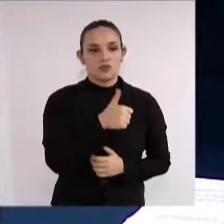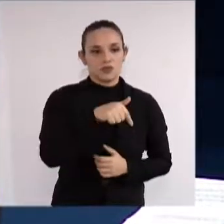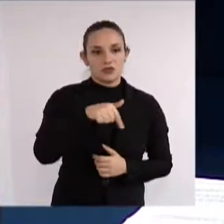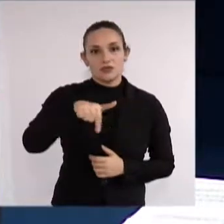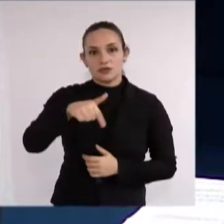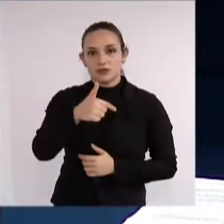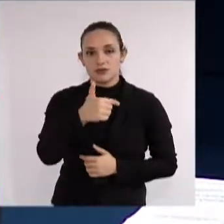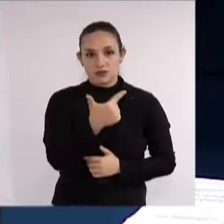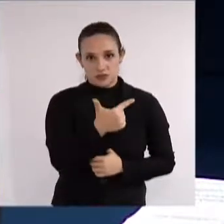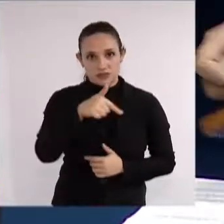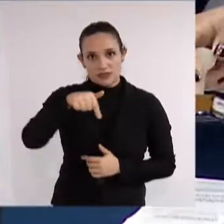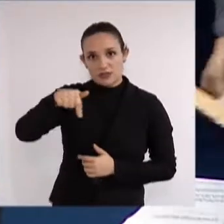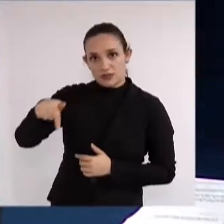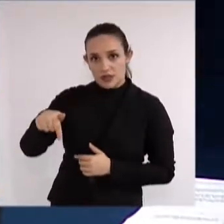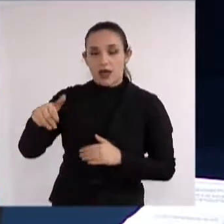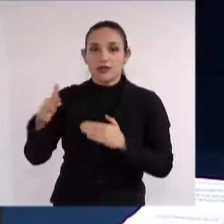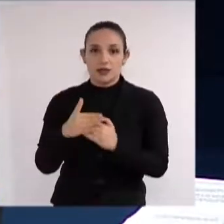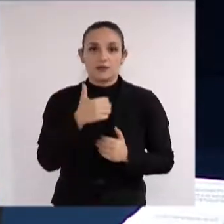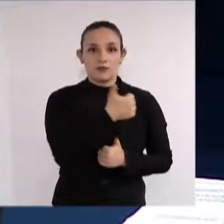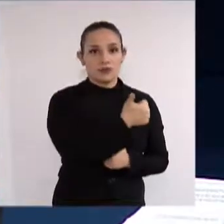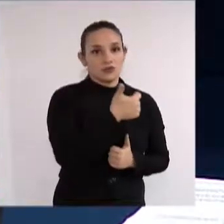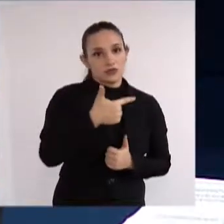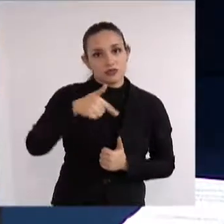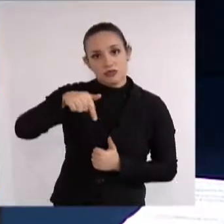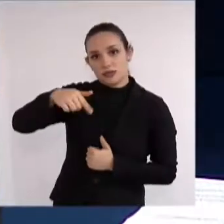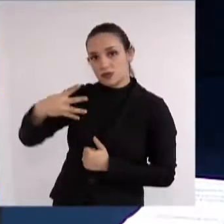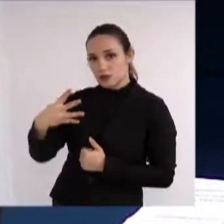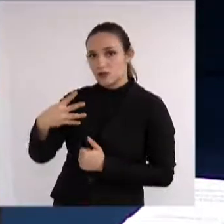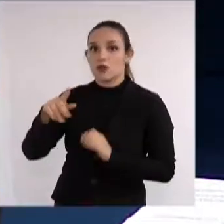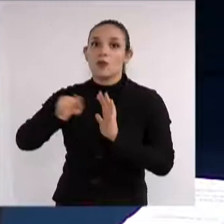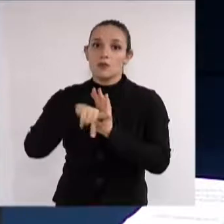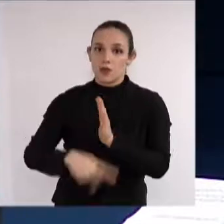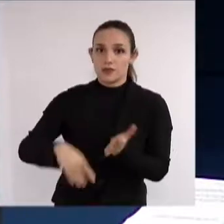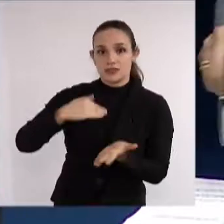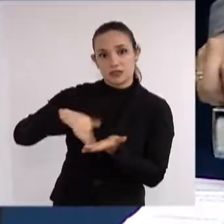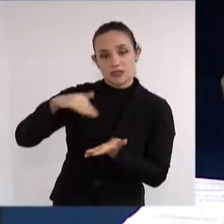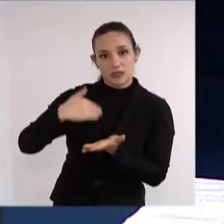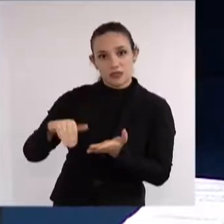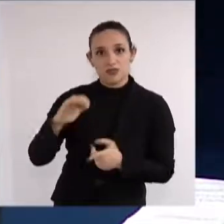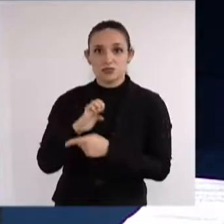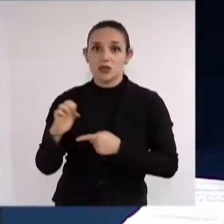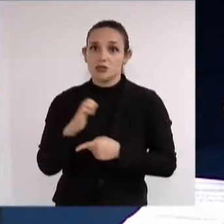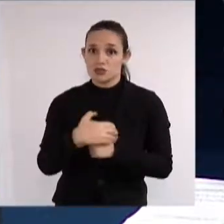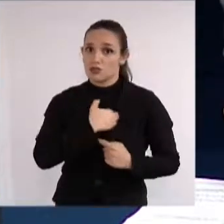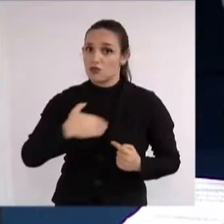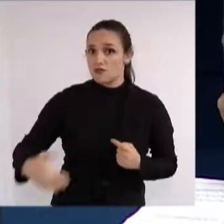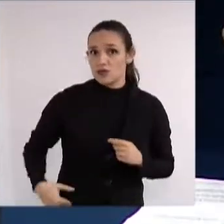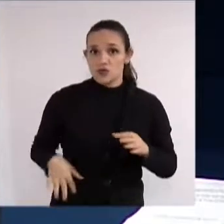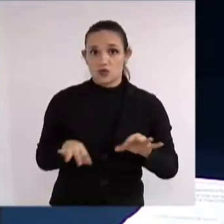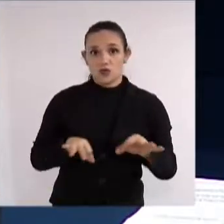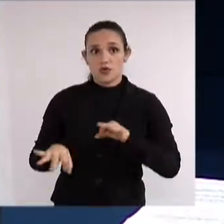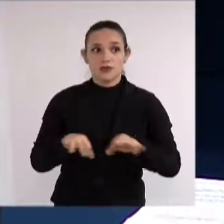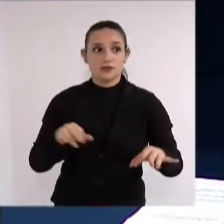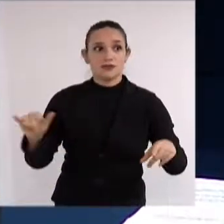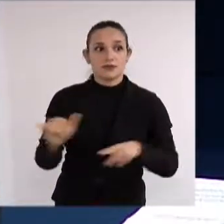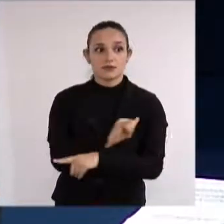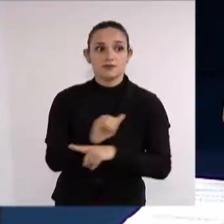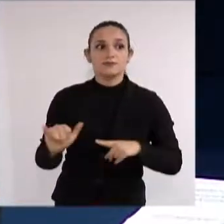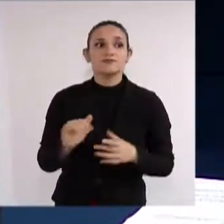a 1274, de 2018, da Secretaria de Estado de Governo e Gestão